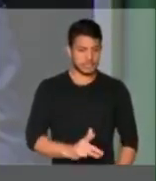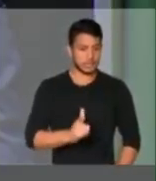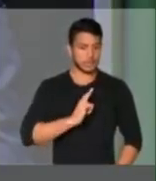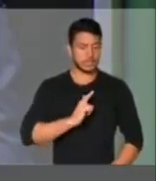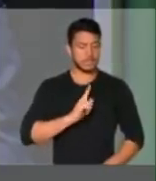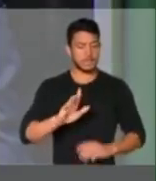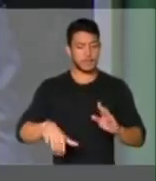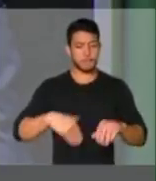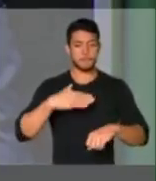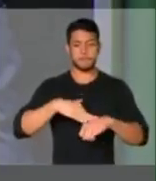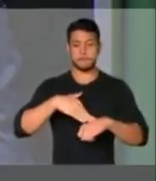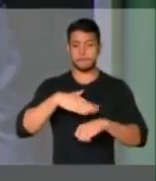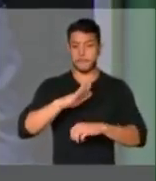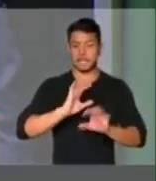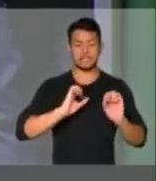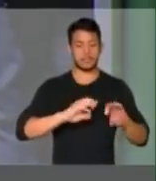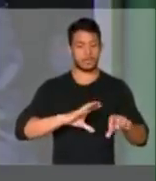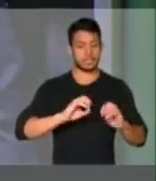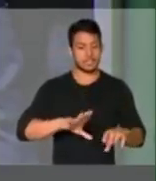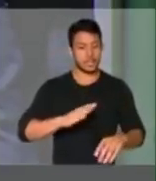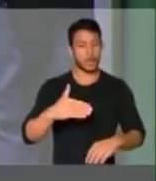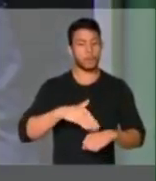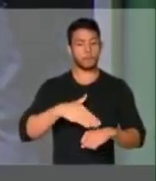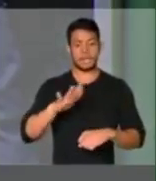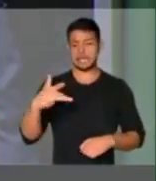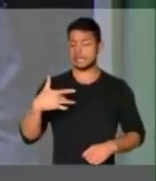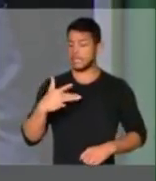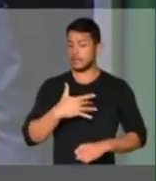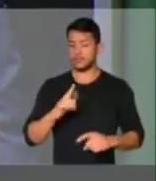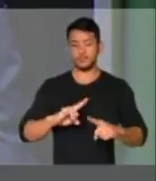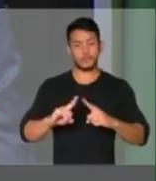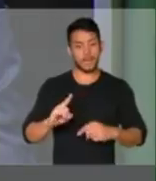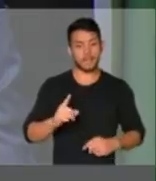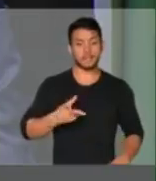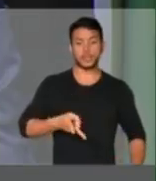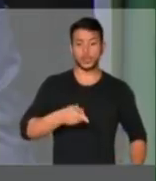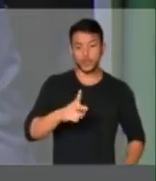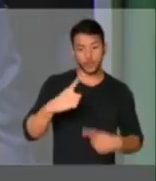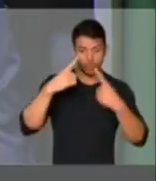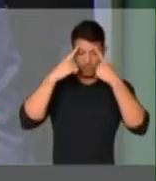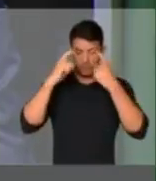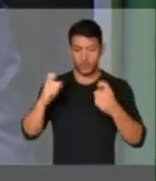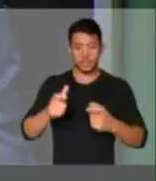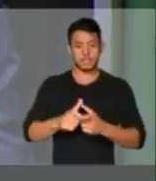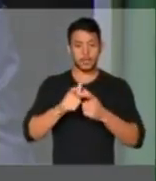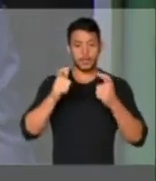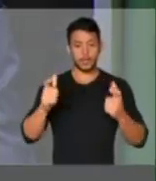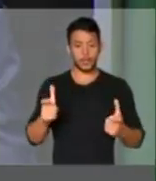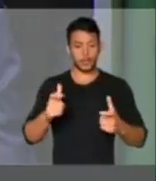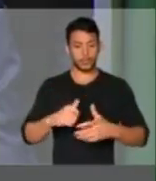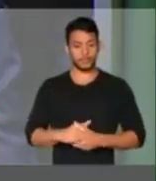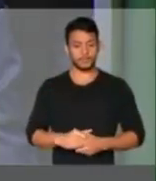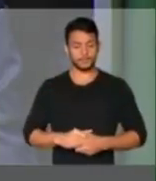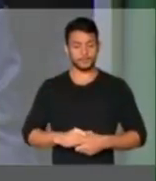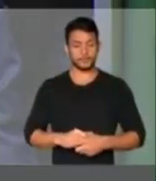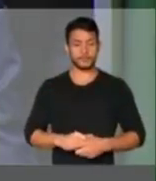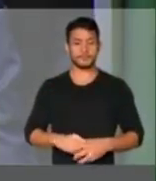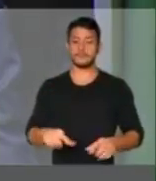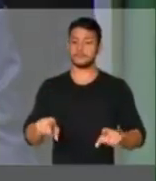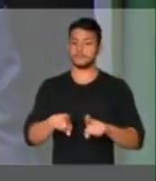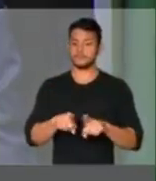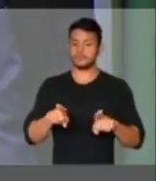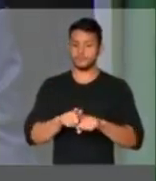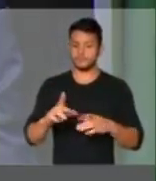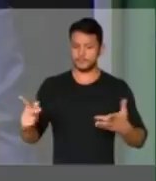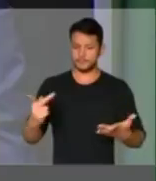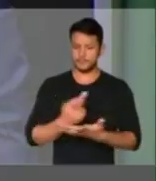saúde, mais acesso à educação. Mas ainda assim, o país se tornou mais violento. A mesma coisa se analisa quando a gente para